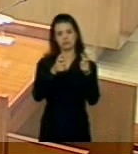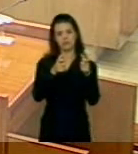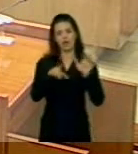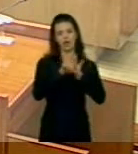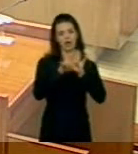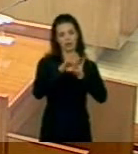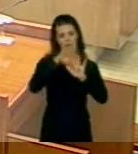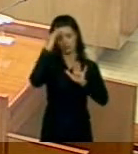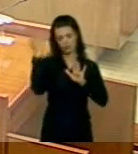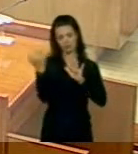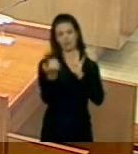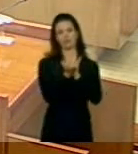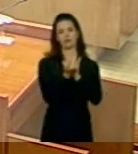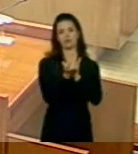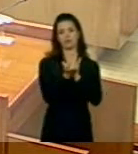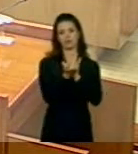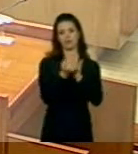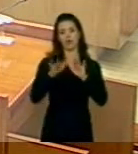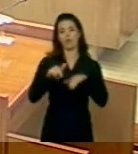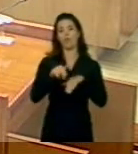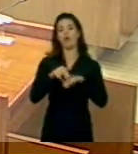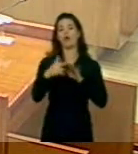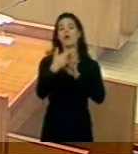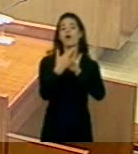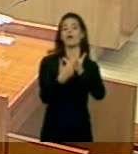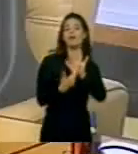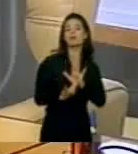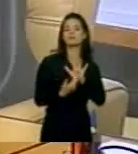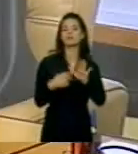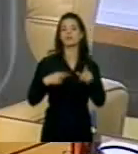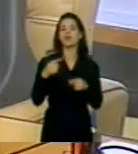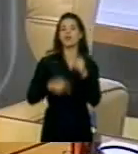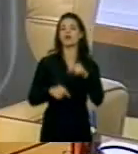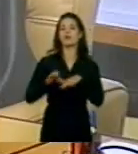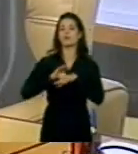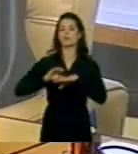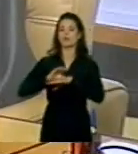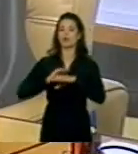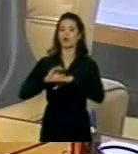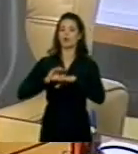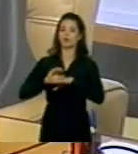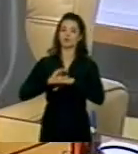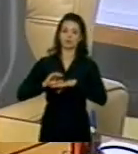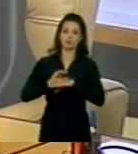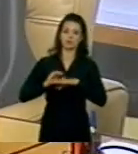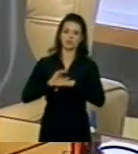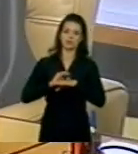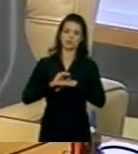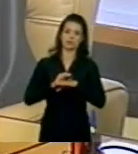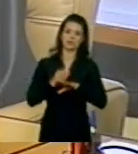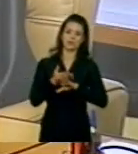do país? Em que norma estaria, portanto, a proibição constitucional expressa que afastaria o